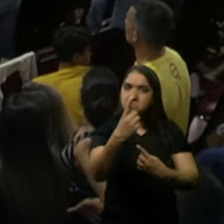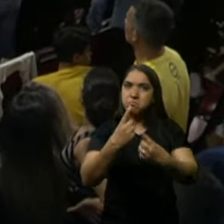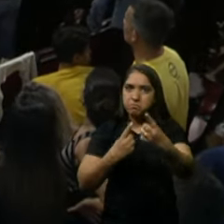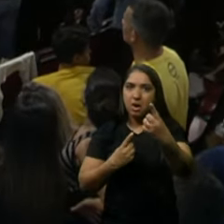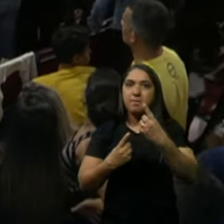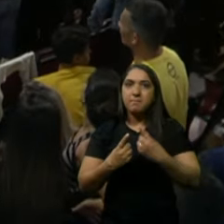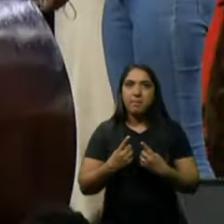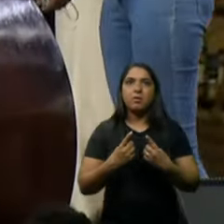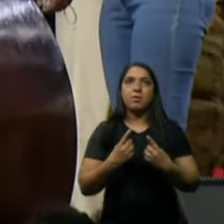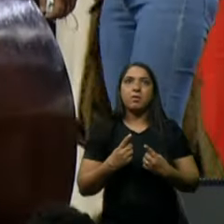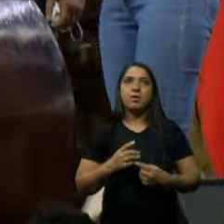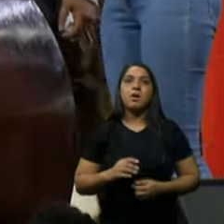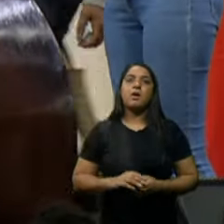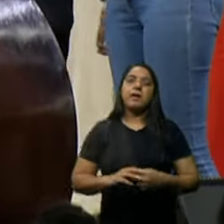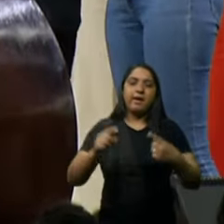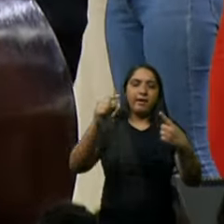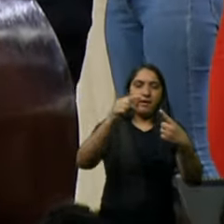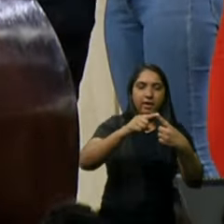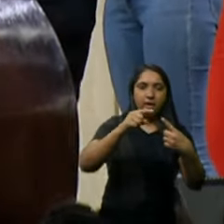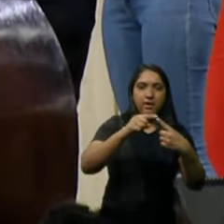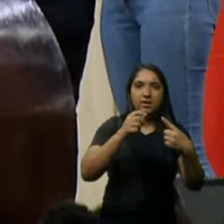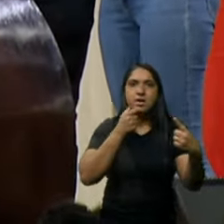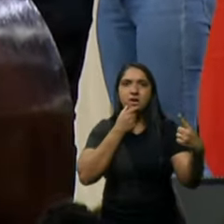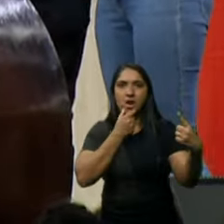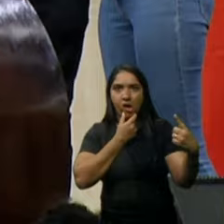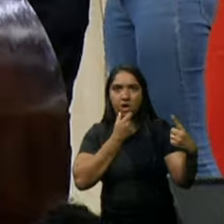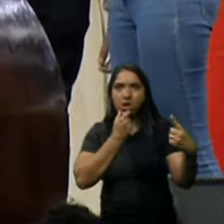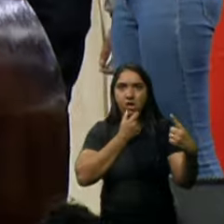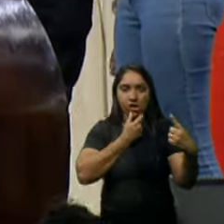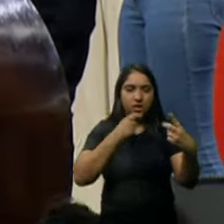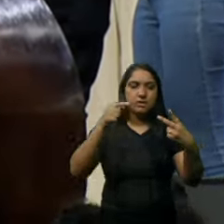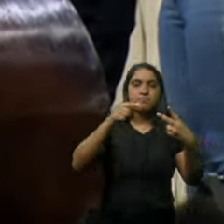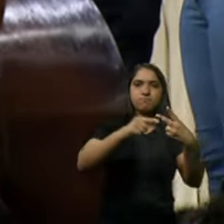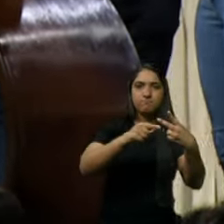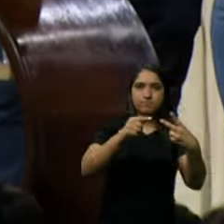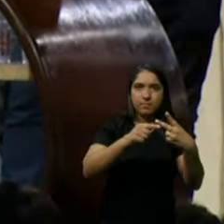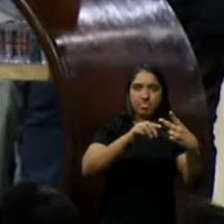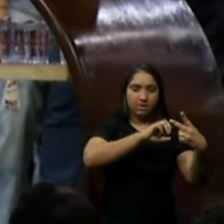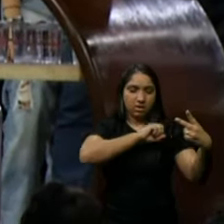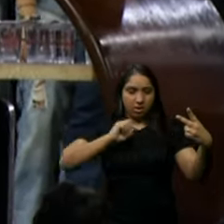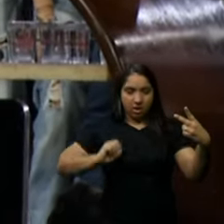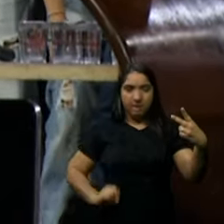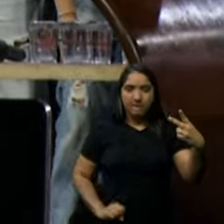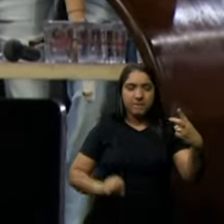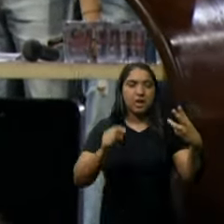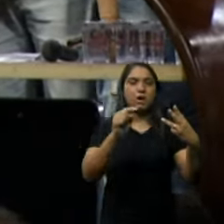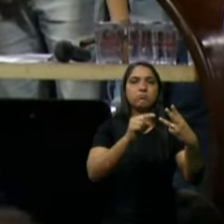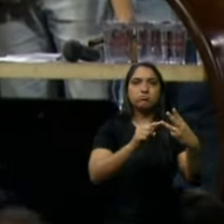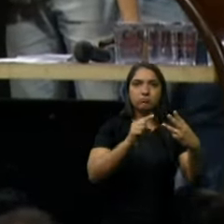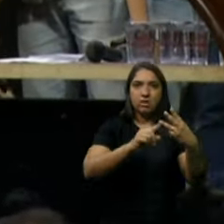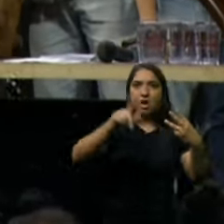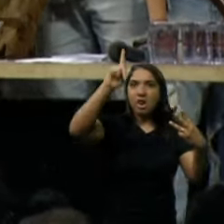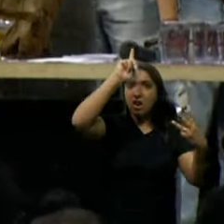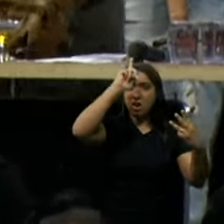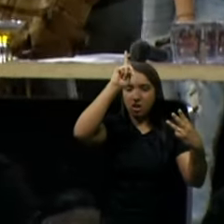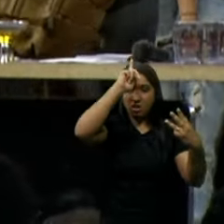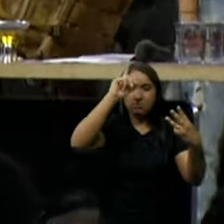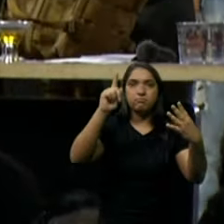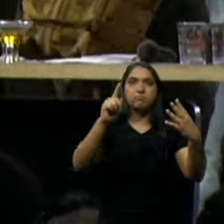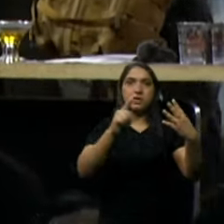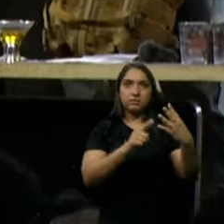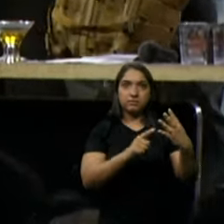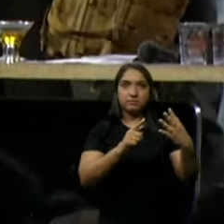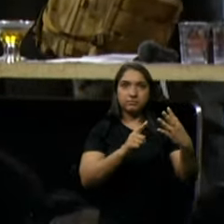em inglês português pastor Israel não tá aí né para orar ou hebraico árabe você quer orar